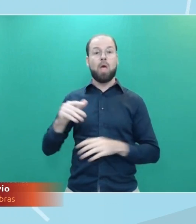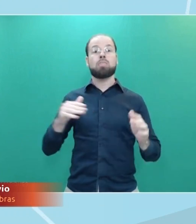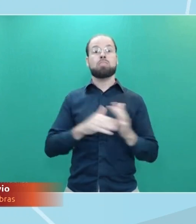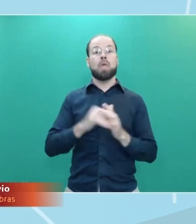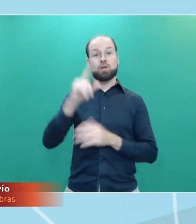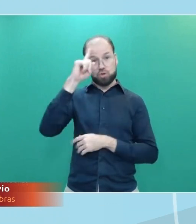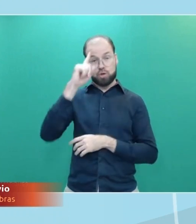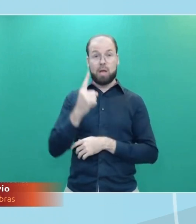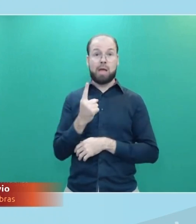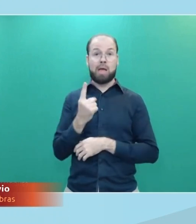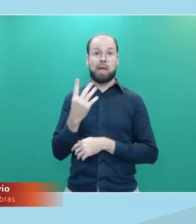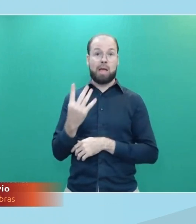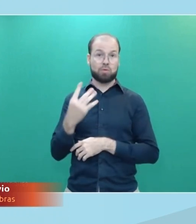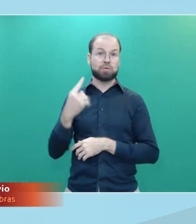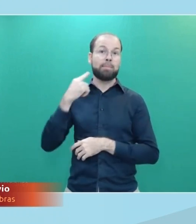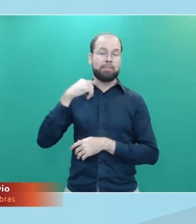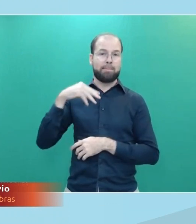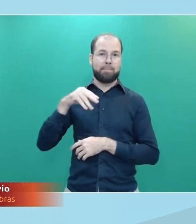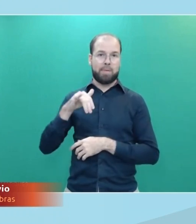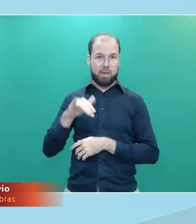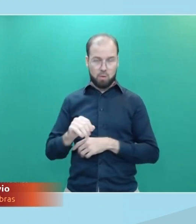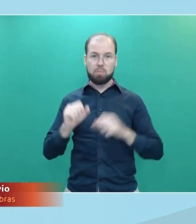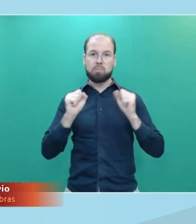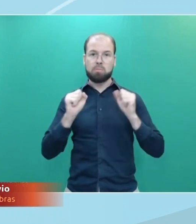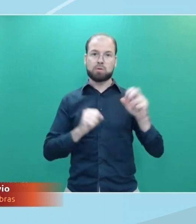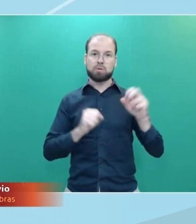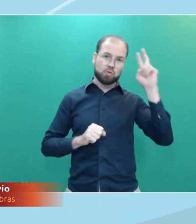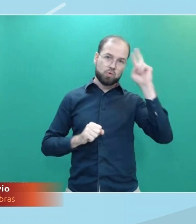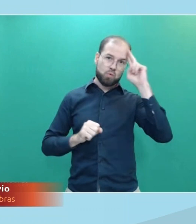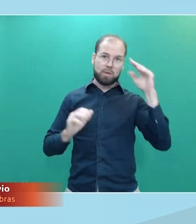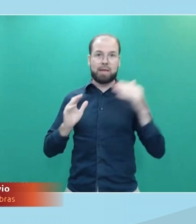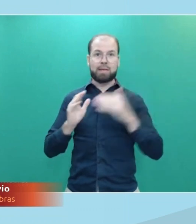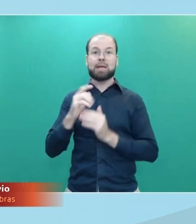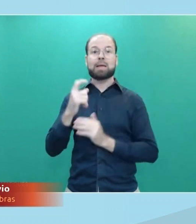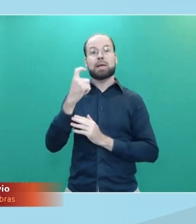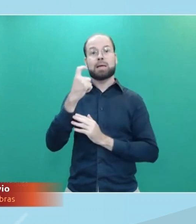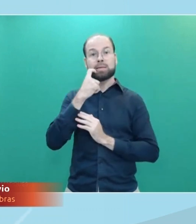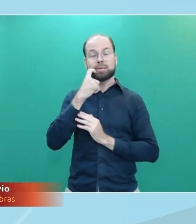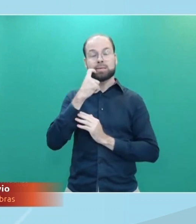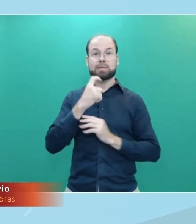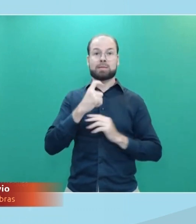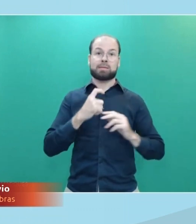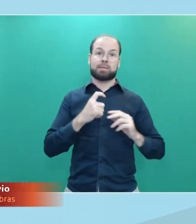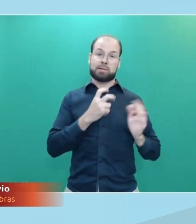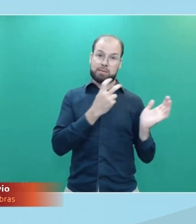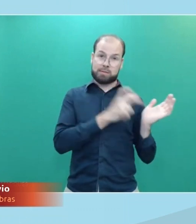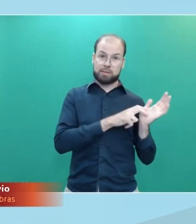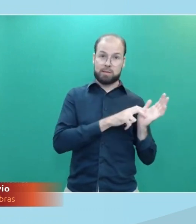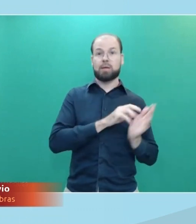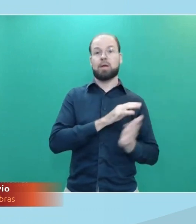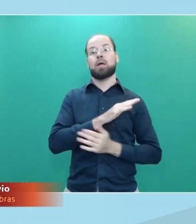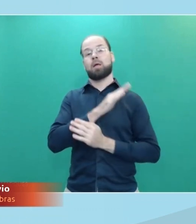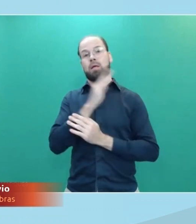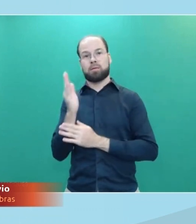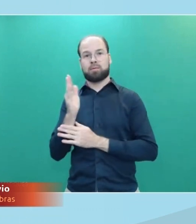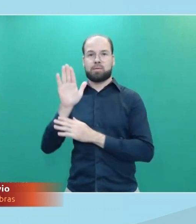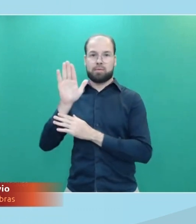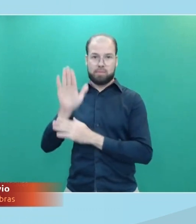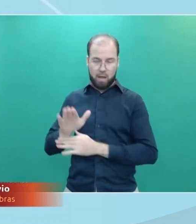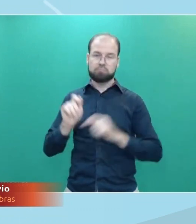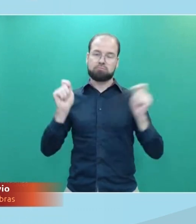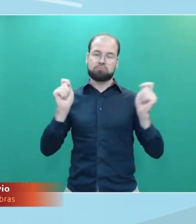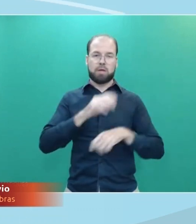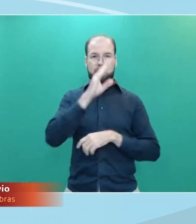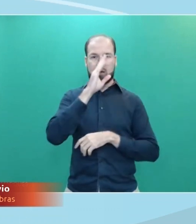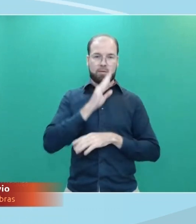de segunda a sexta, das 9 horas da manhã às 5 horas da tarde. E a entrada é totalmente gratuita. A Vila Cultural